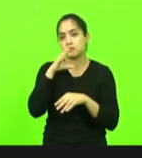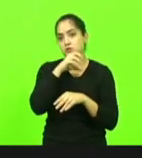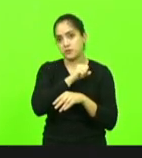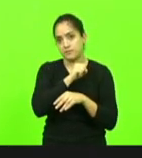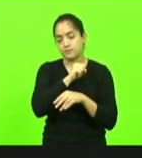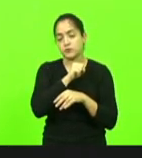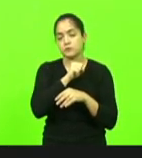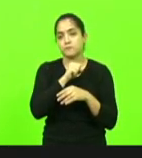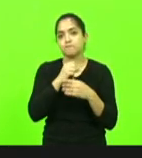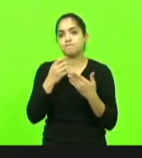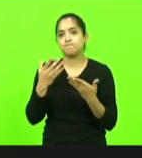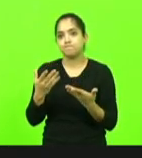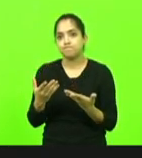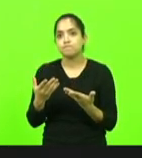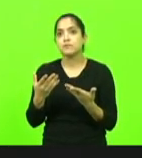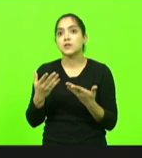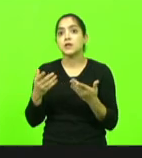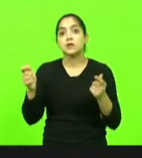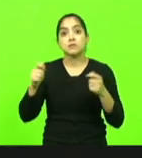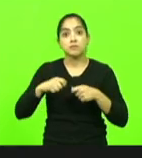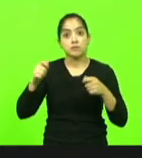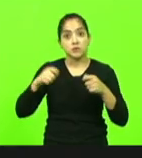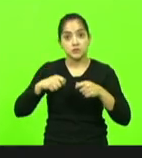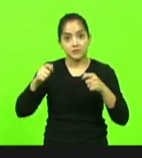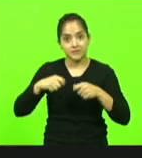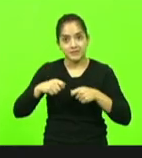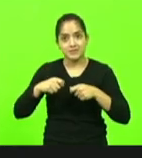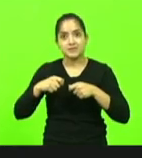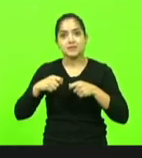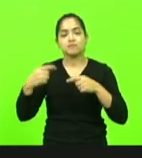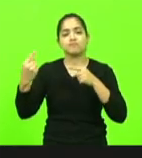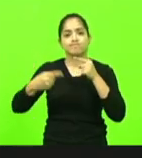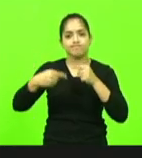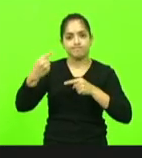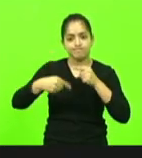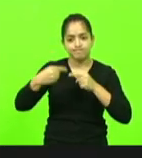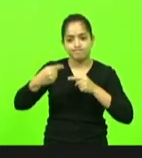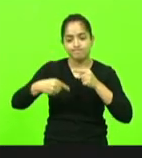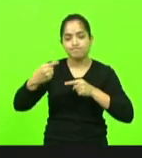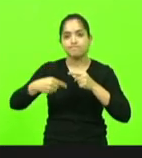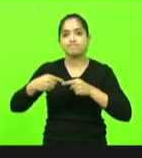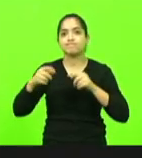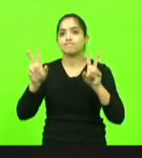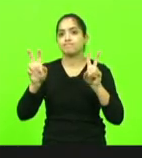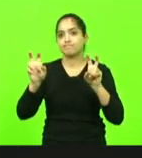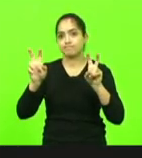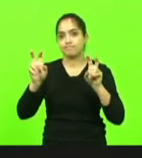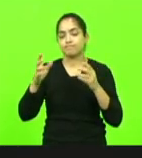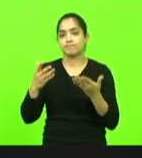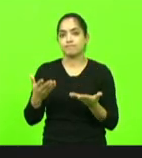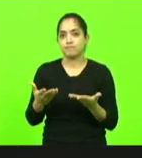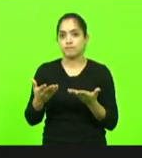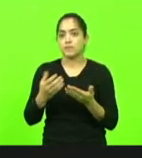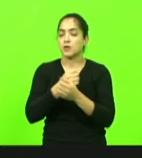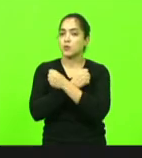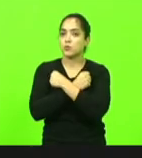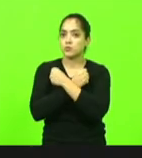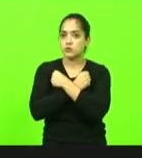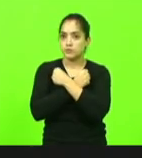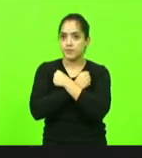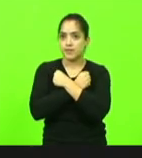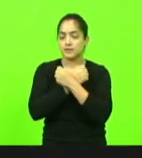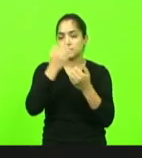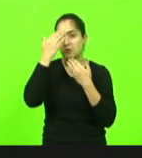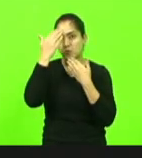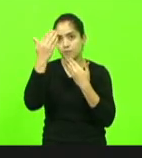possível para que a gente possa fazer grandes debates em torno do tema, tá bom? Um grande abraço, obrigado